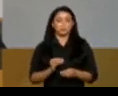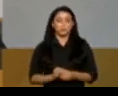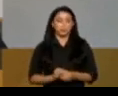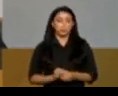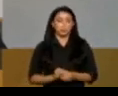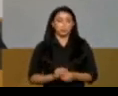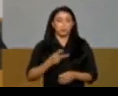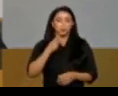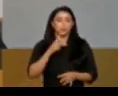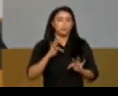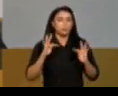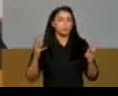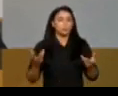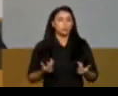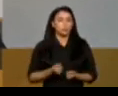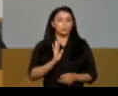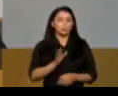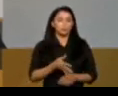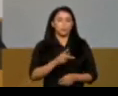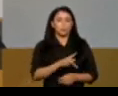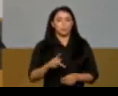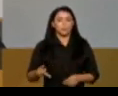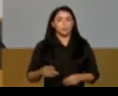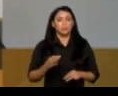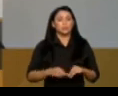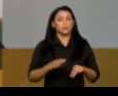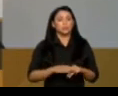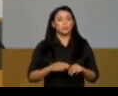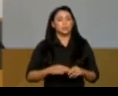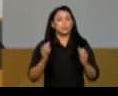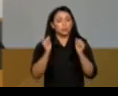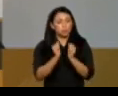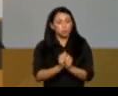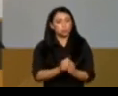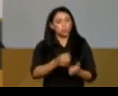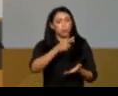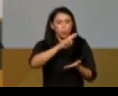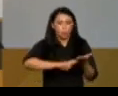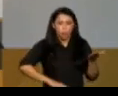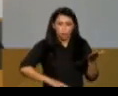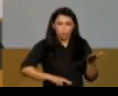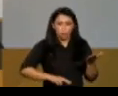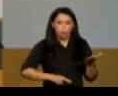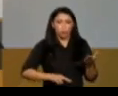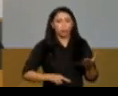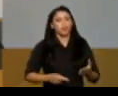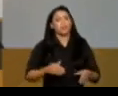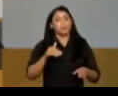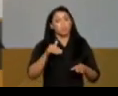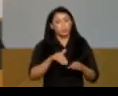Então, o mínimo que a Suprema Corte pode fazer é se deter um minuto e dizer, espera um pouco, vamos examinar melhor essa